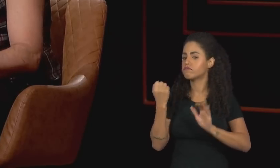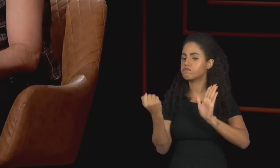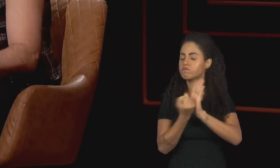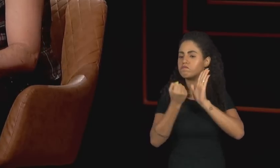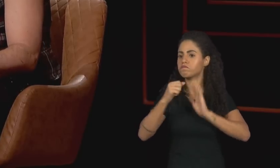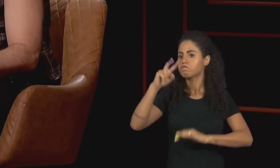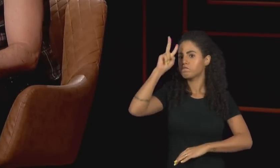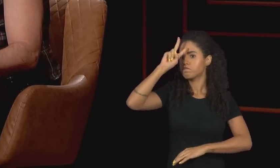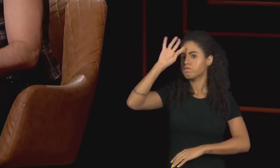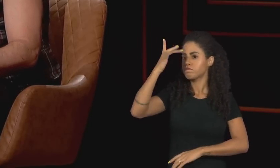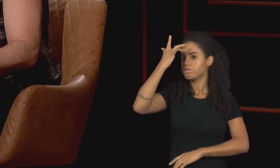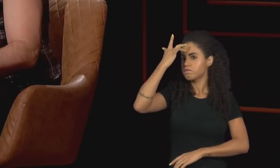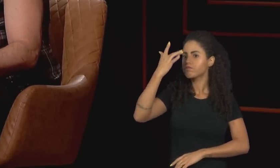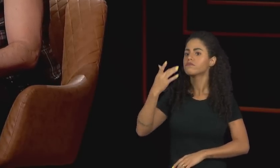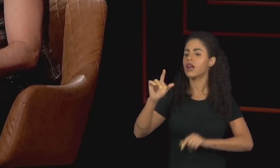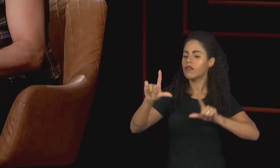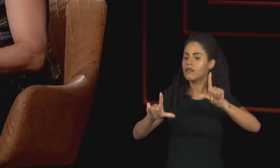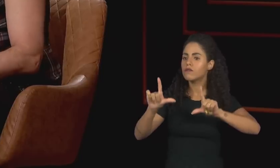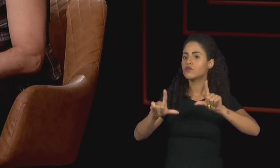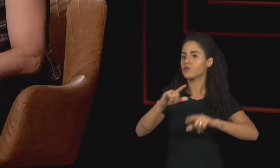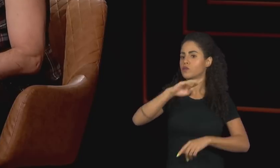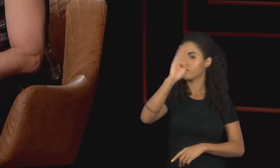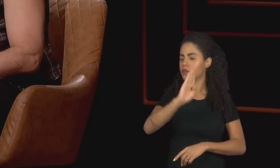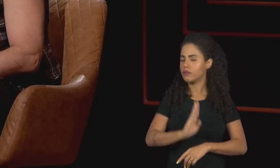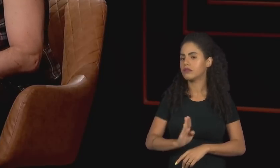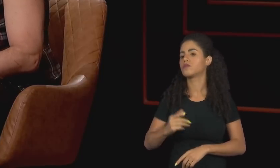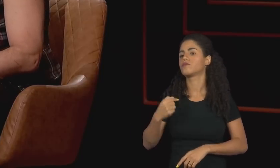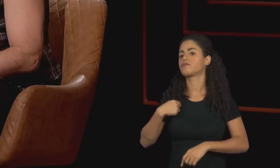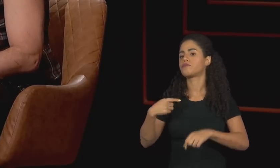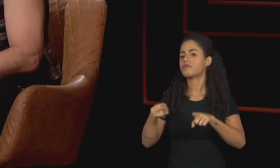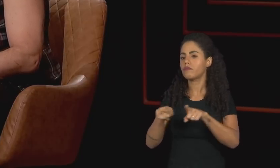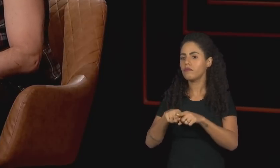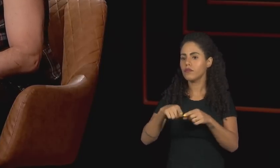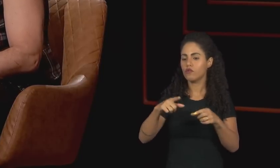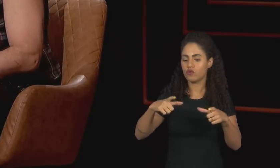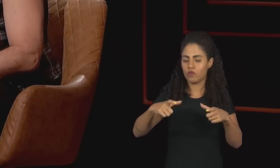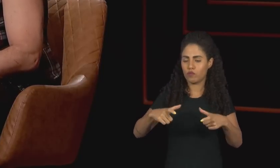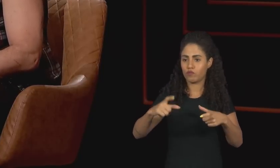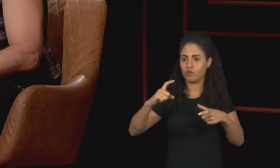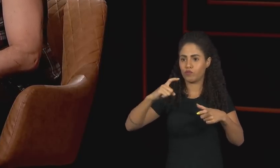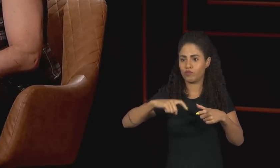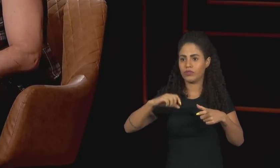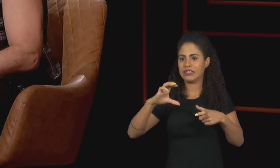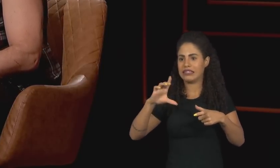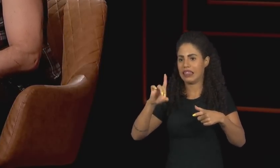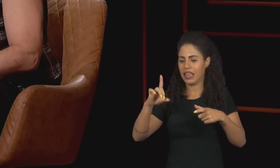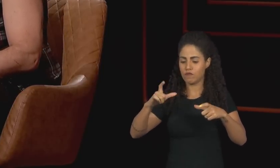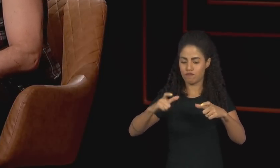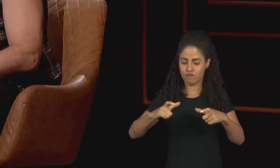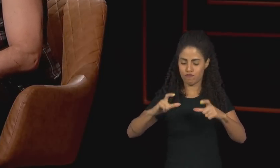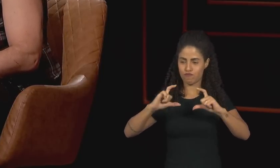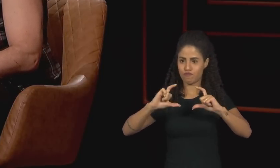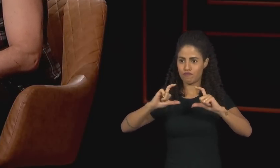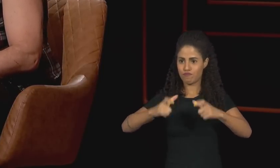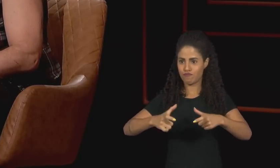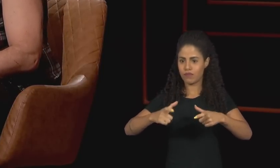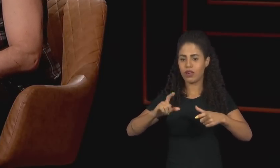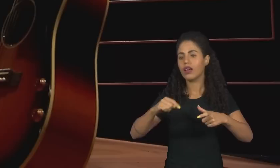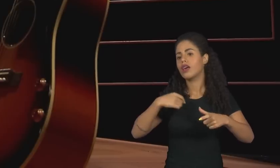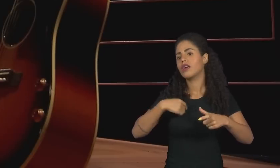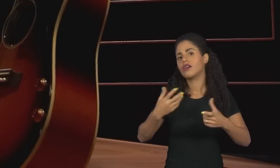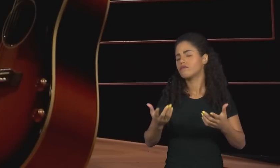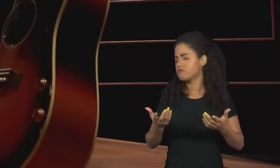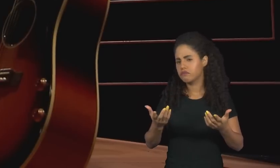televisão brasileira. Eu tinha um CD, que eu era